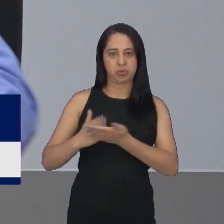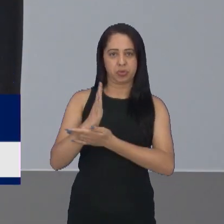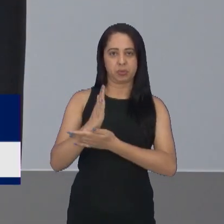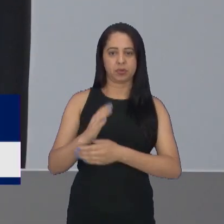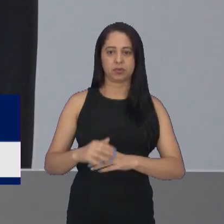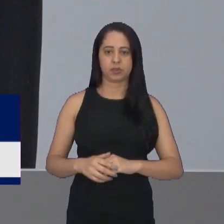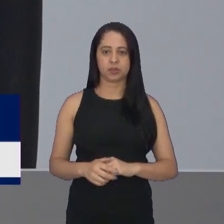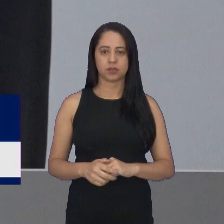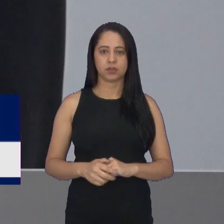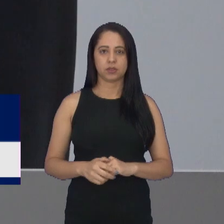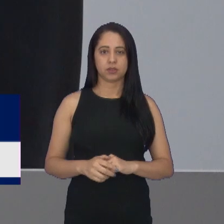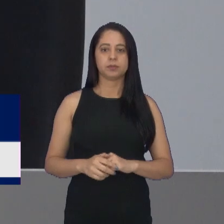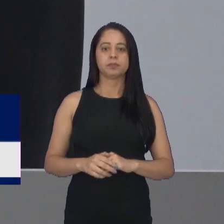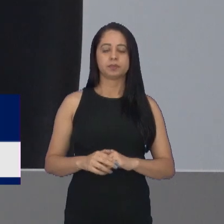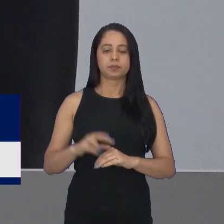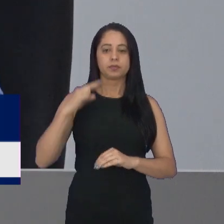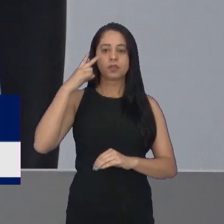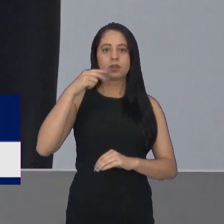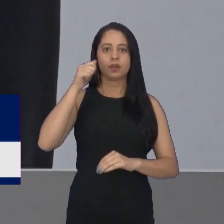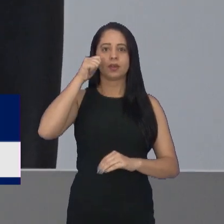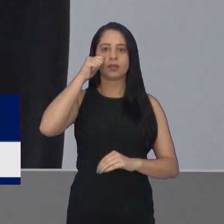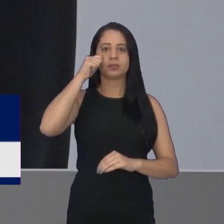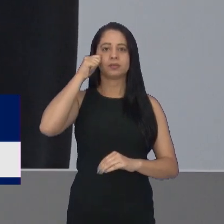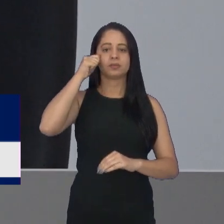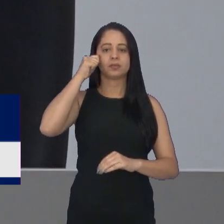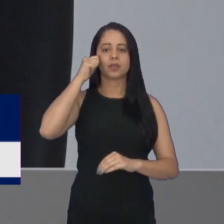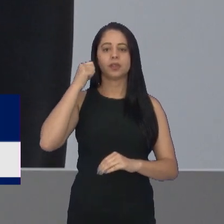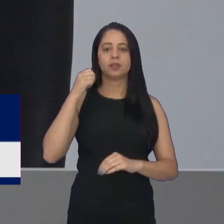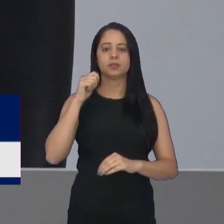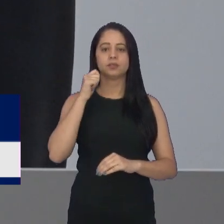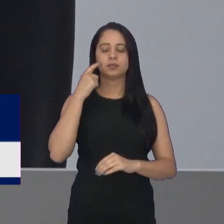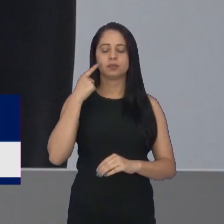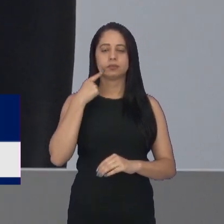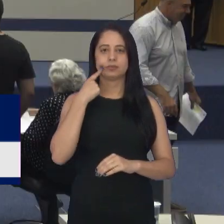unanimidade. Justificativa de votação, a vereadora Amélia Naomi.